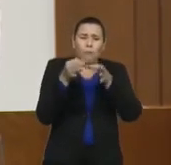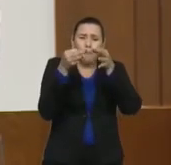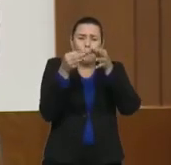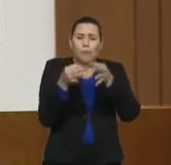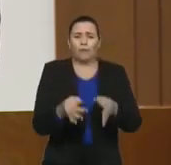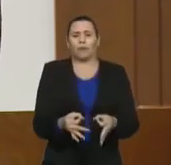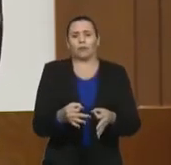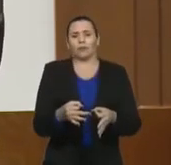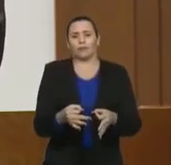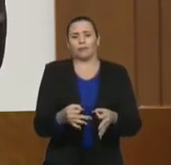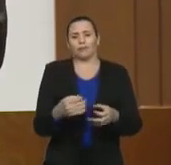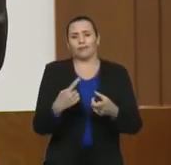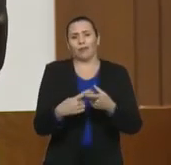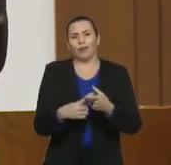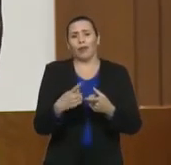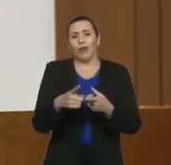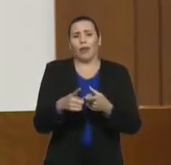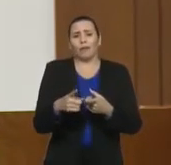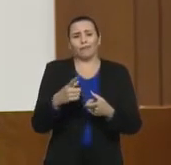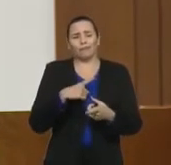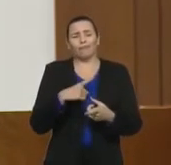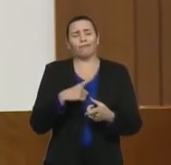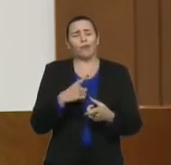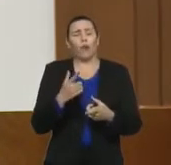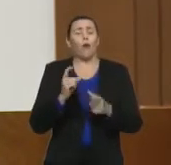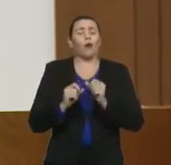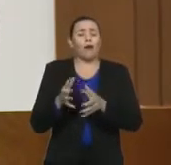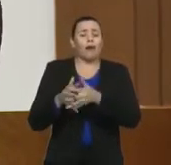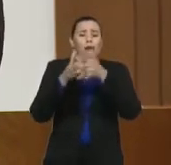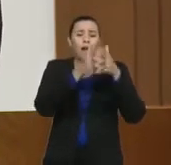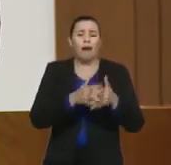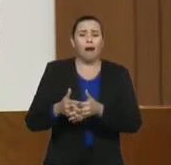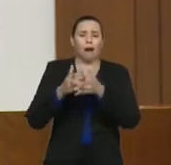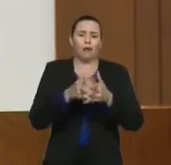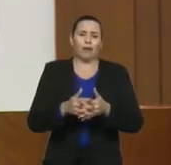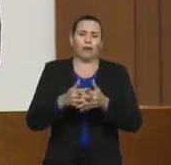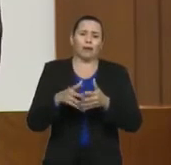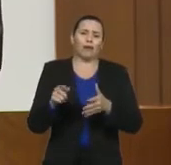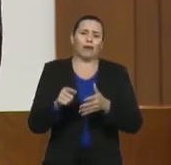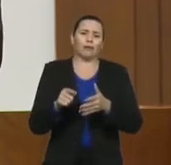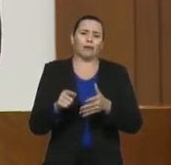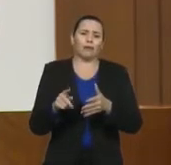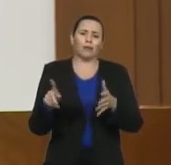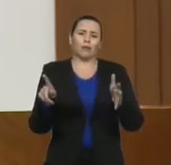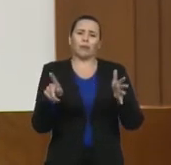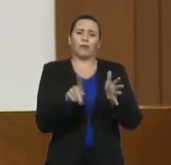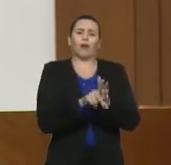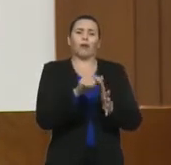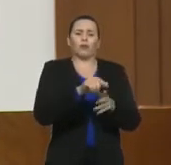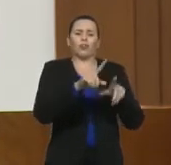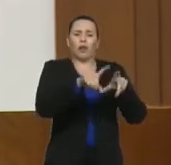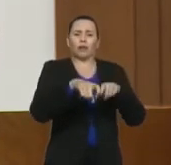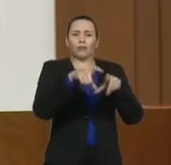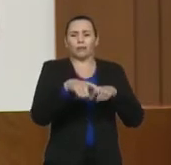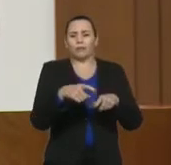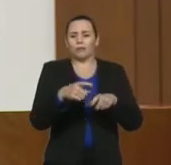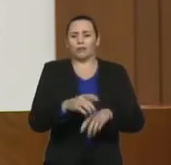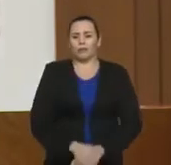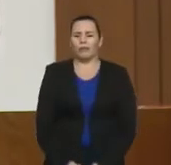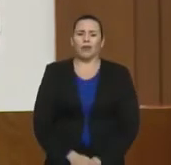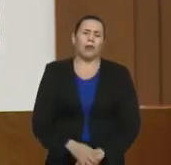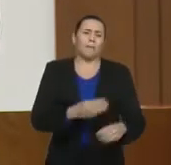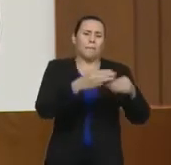as suas produções. O município ali, aquela região de São Raimundo do Alcabezerra, Poção de Pedra, Esperantinópolis, São